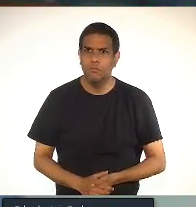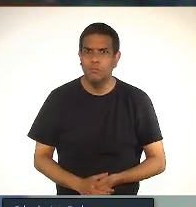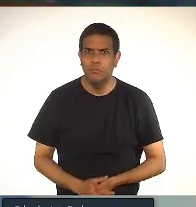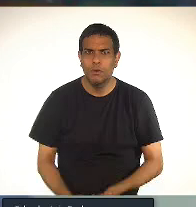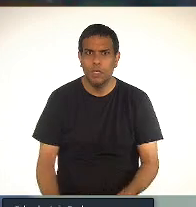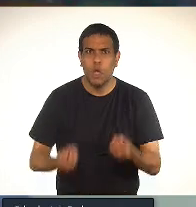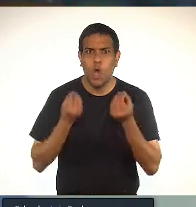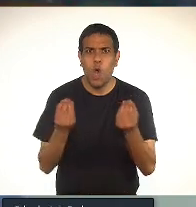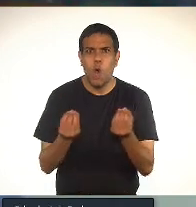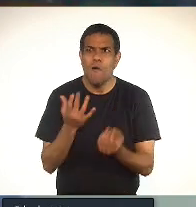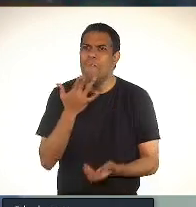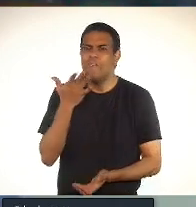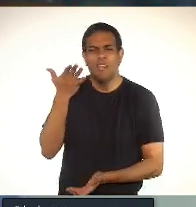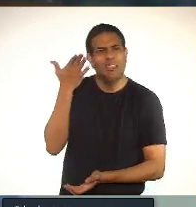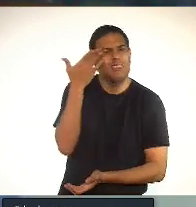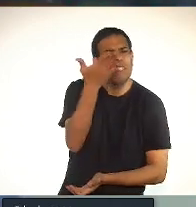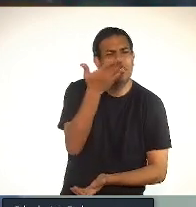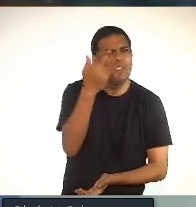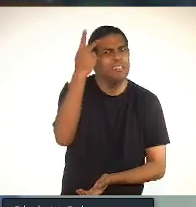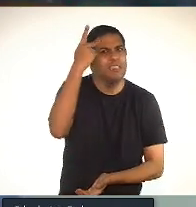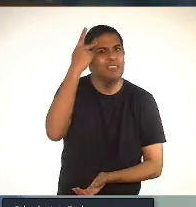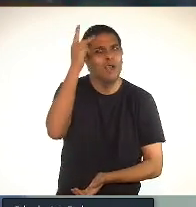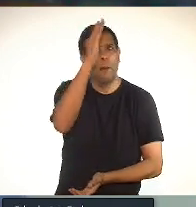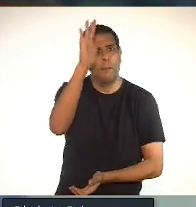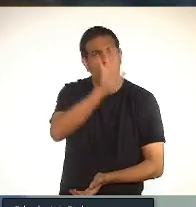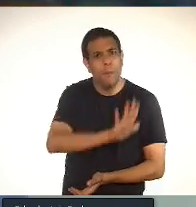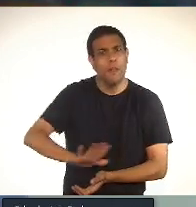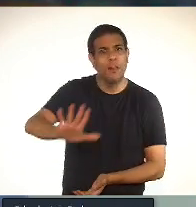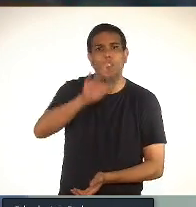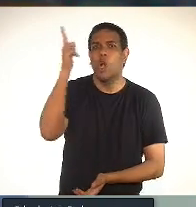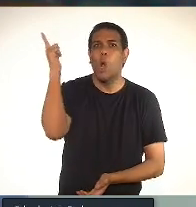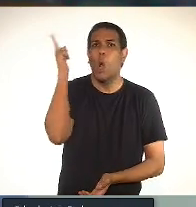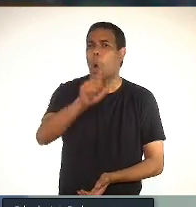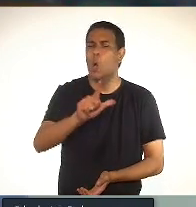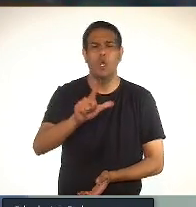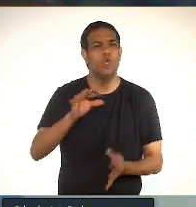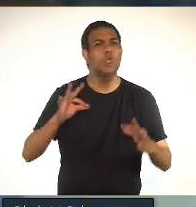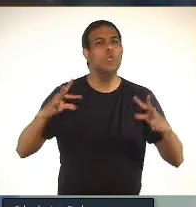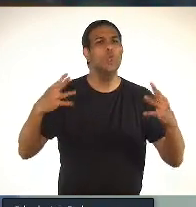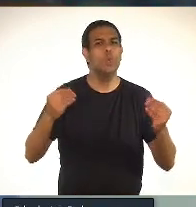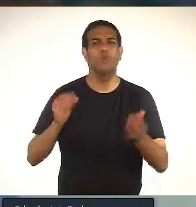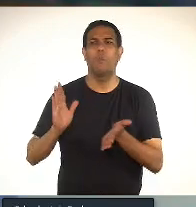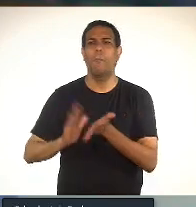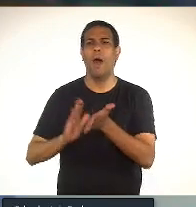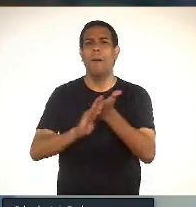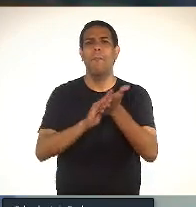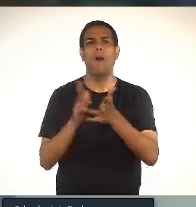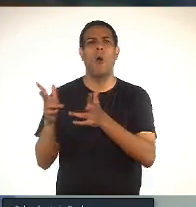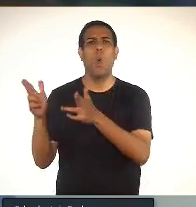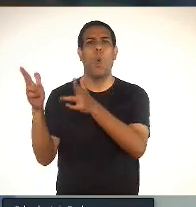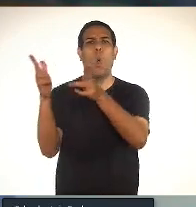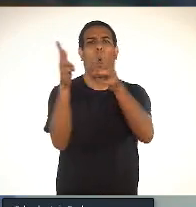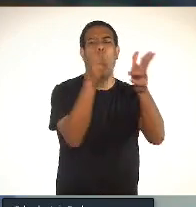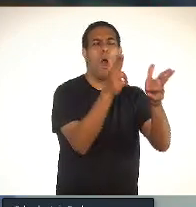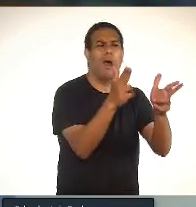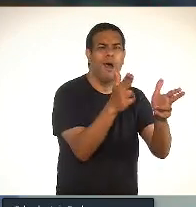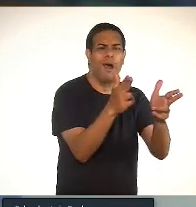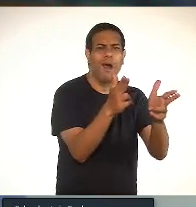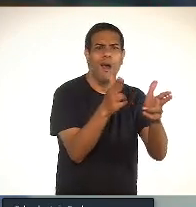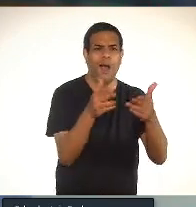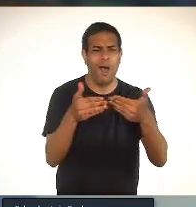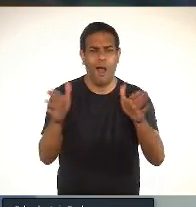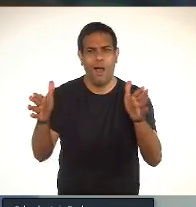Se fosse isso, o Brasil estava a salvo e todo mundo estava fazendo isso. Quando você abre